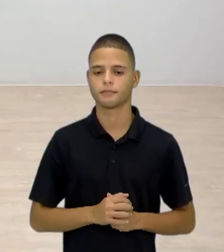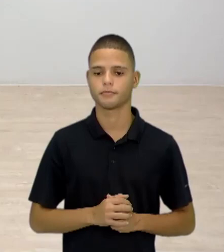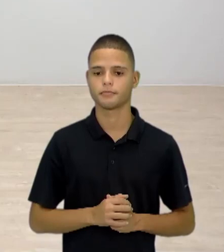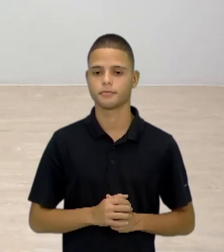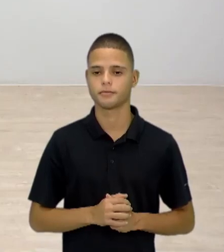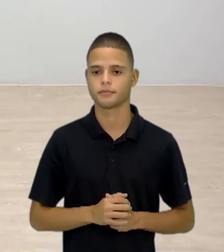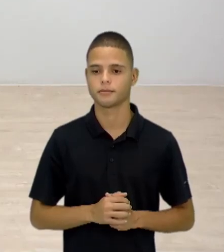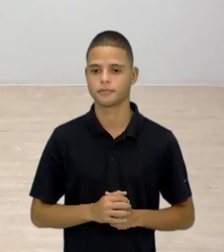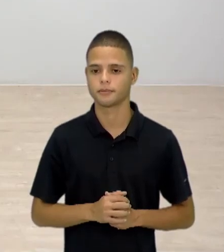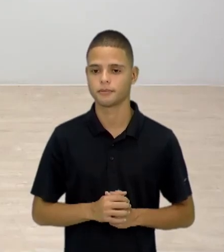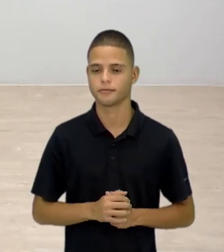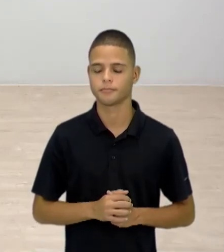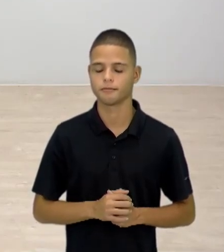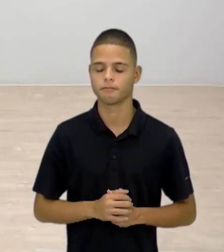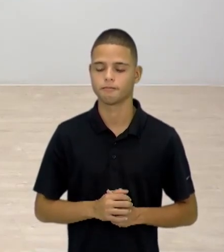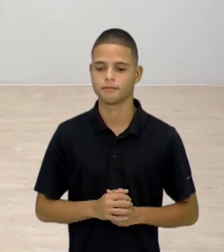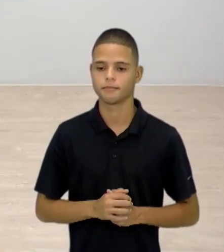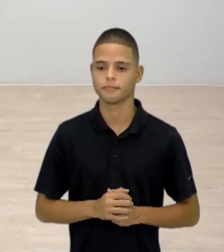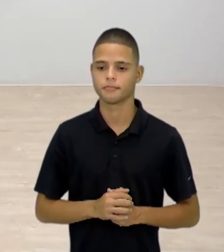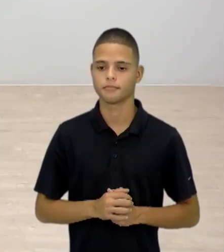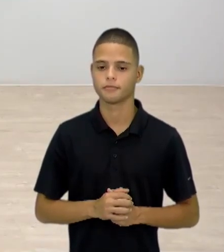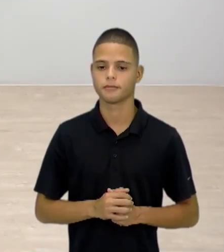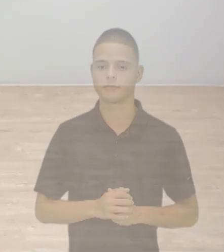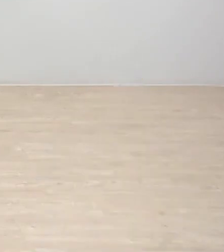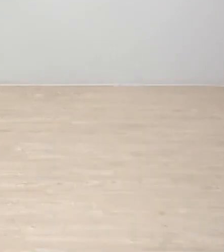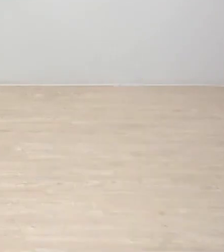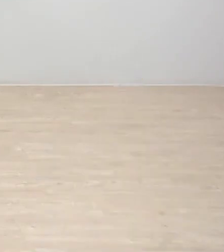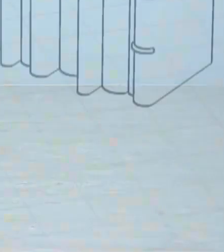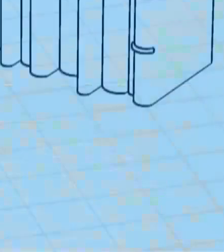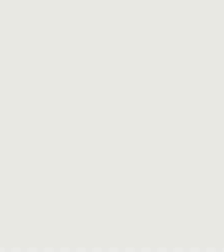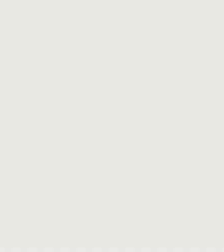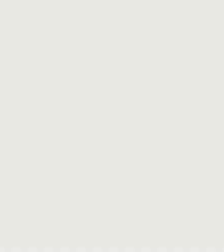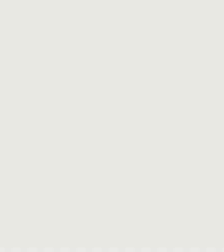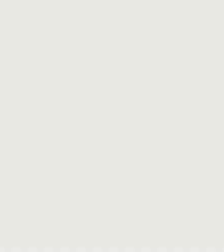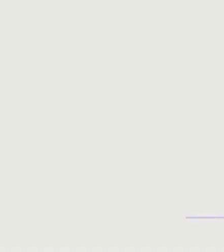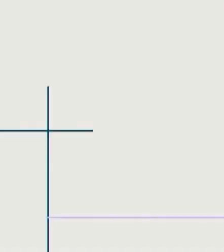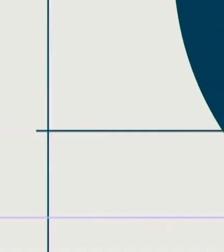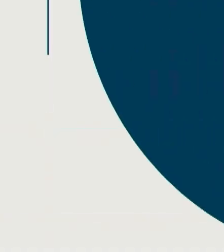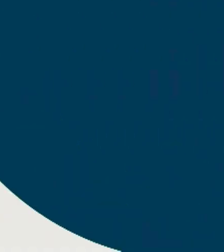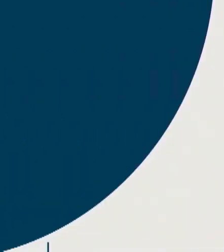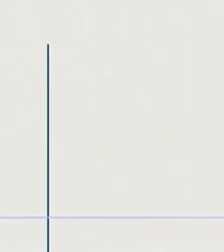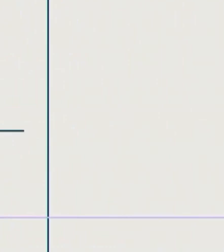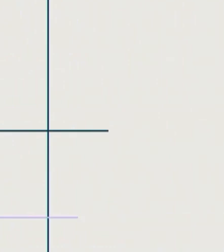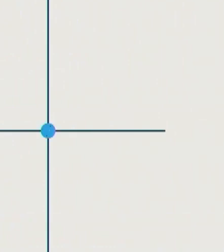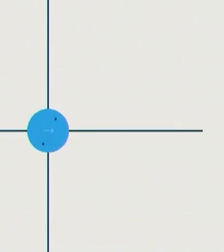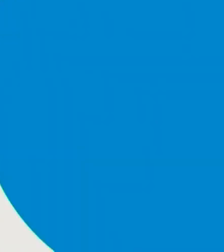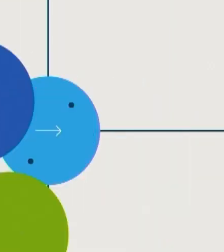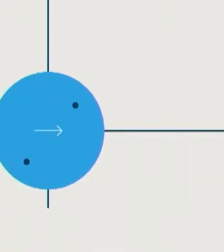Muito obrigada, equipe.